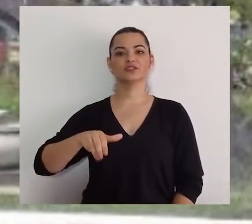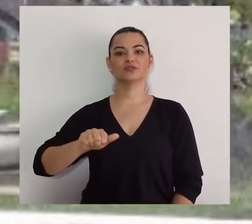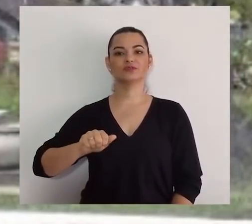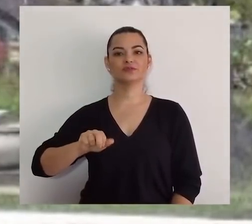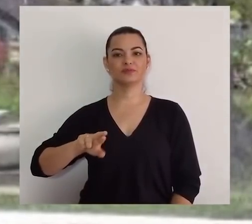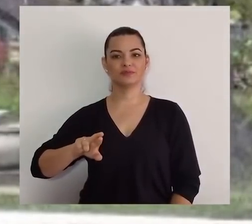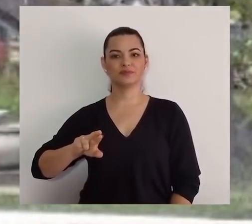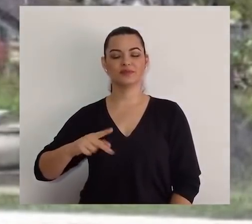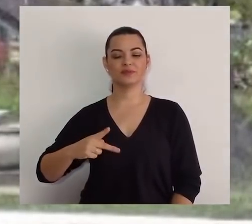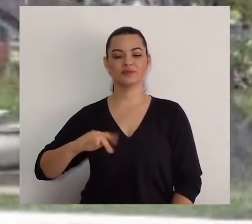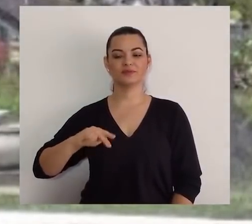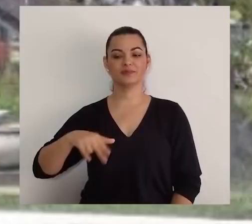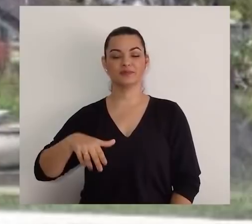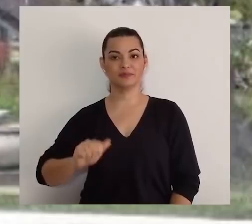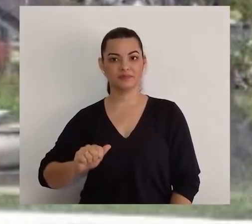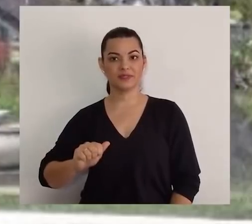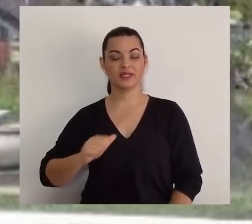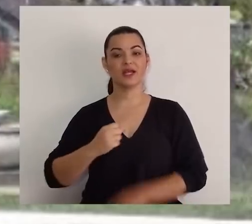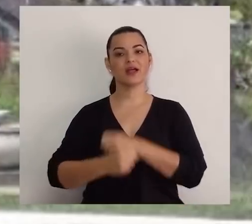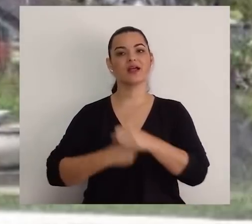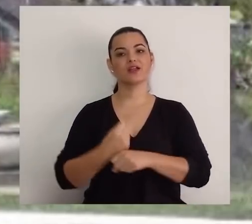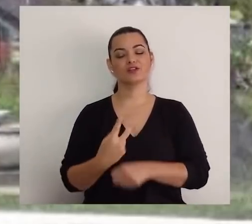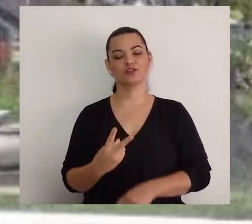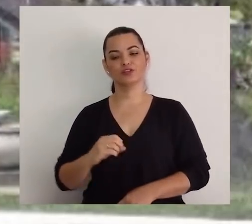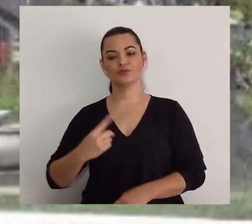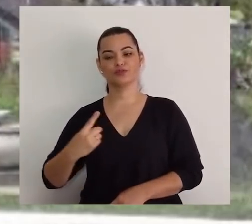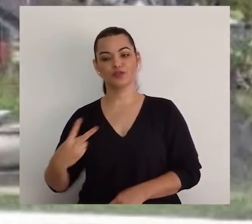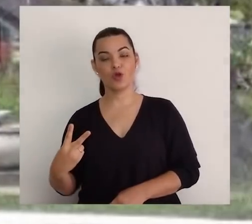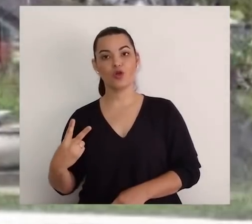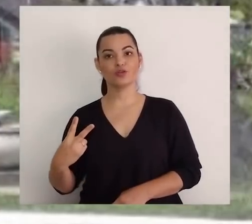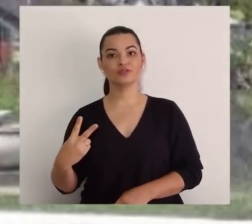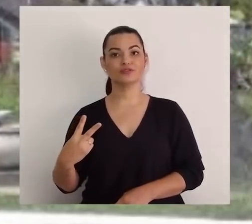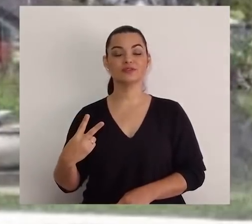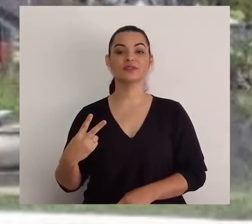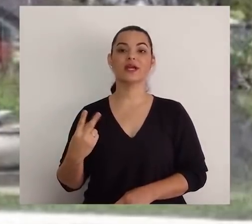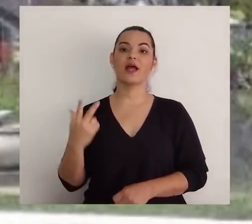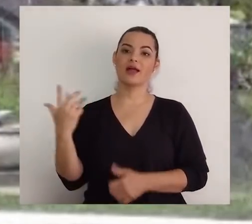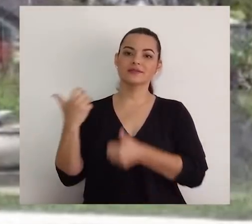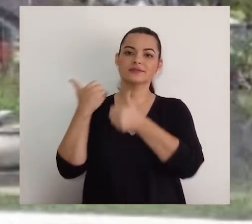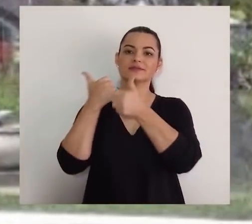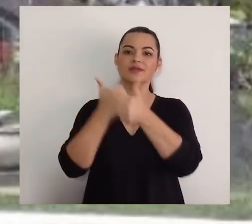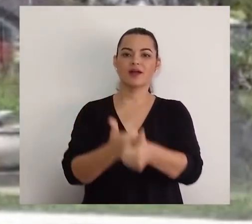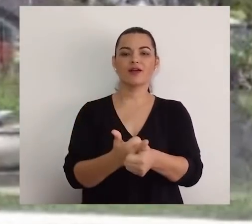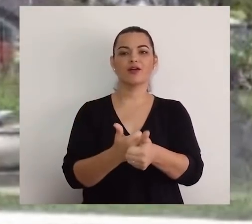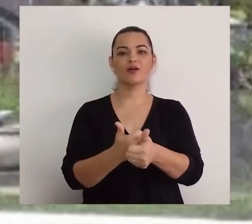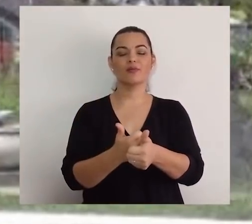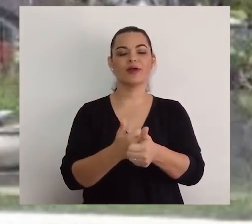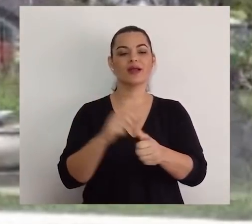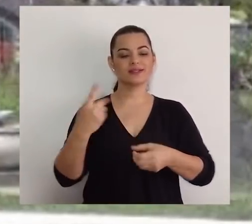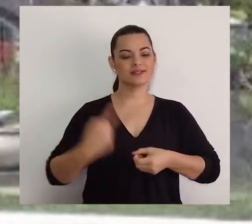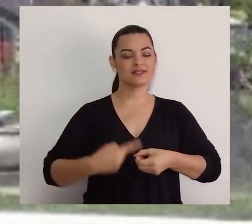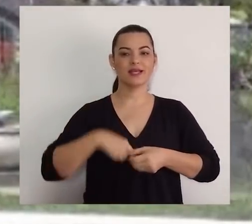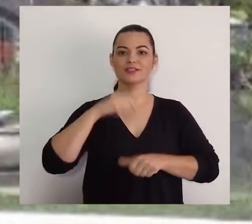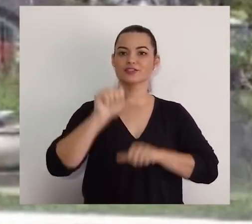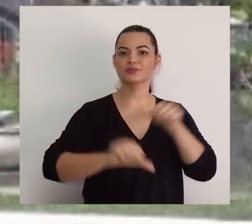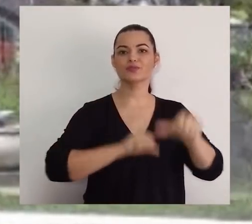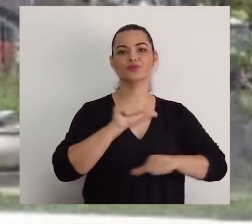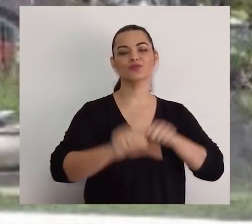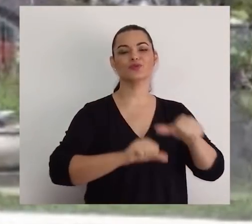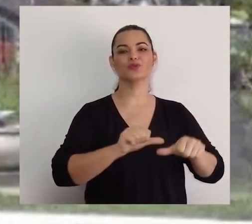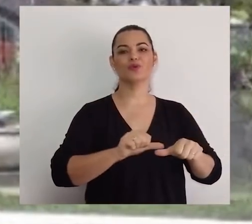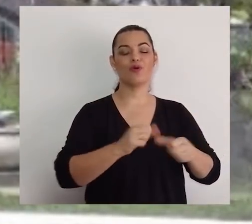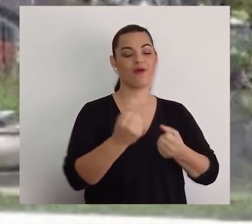obra acompanha as mudanças da cidade de trocar o carro por transportes alternativos, como as